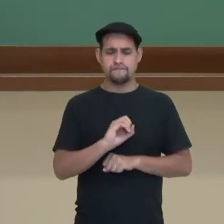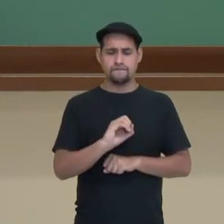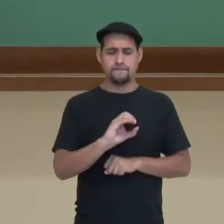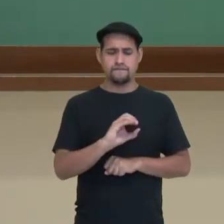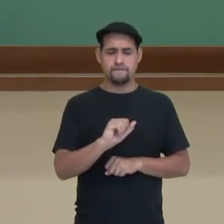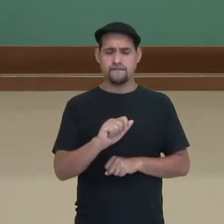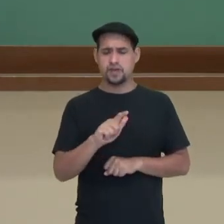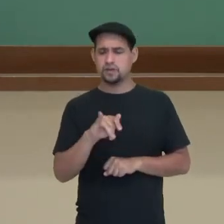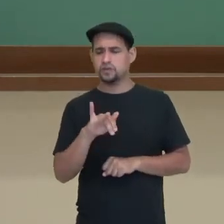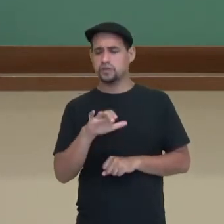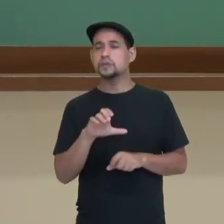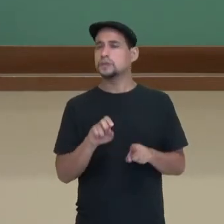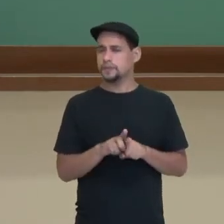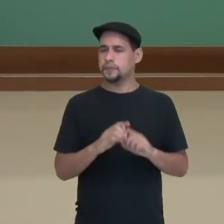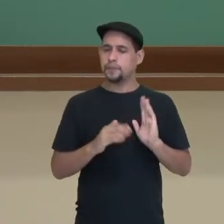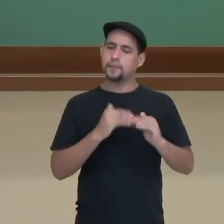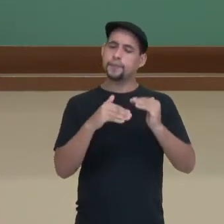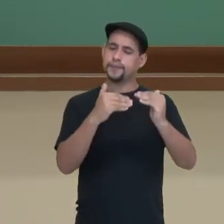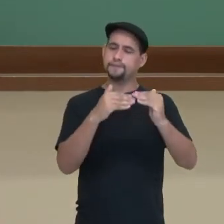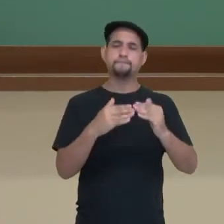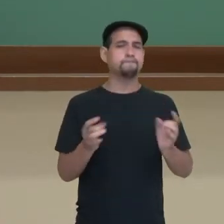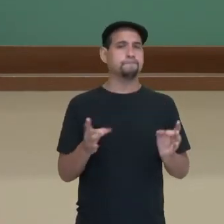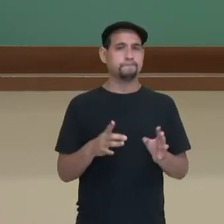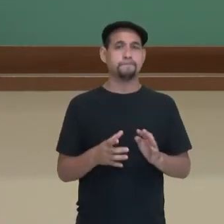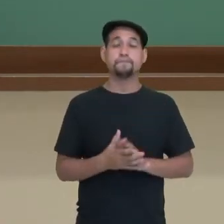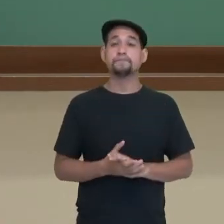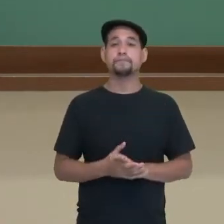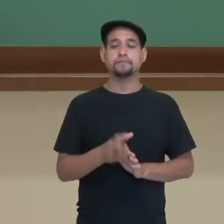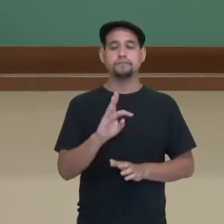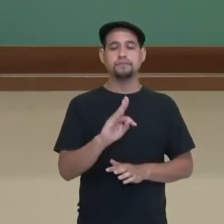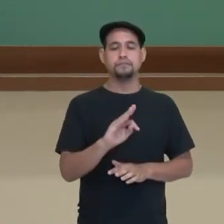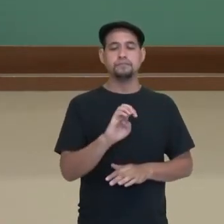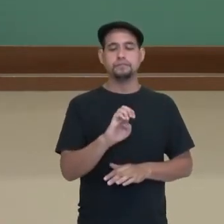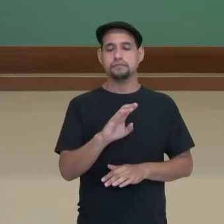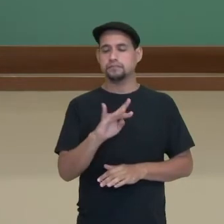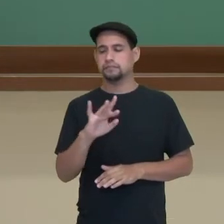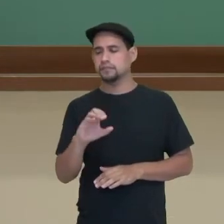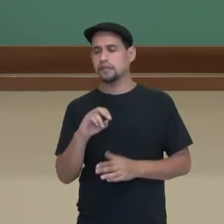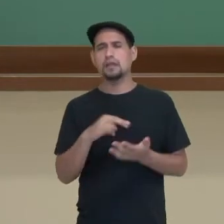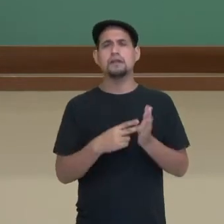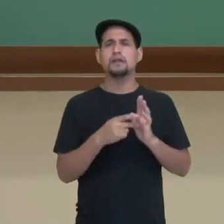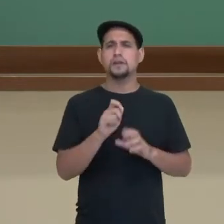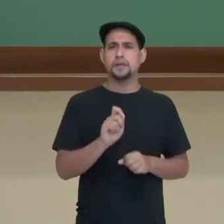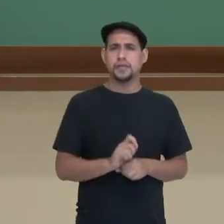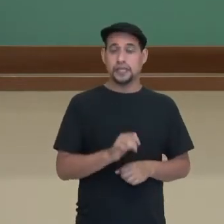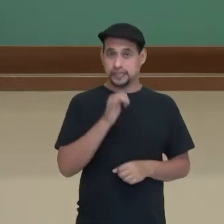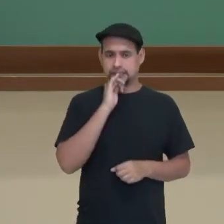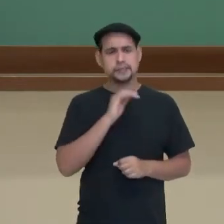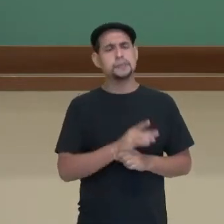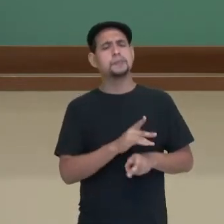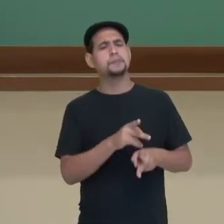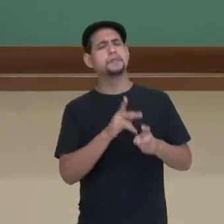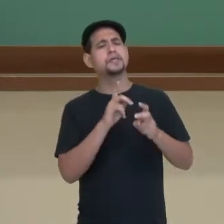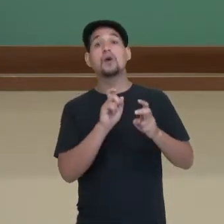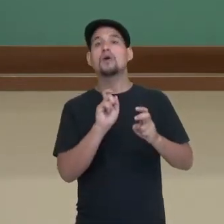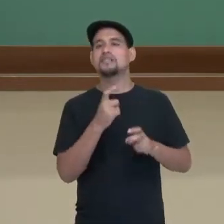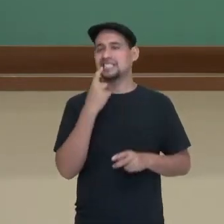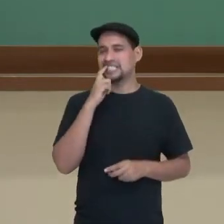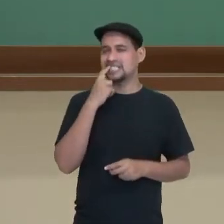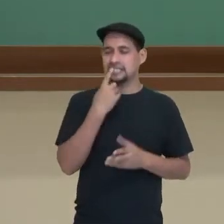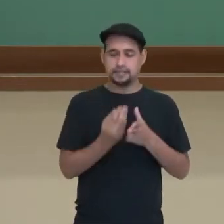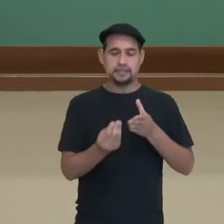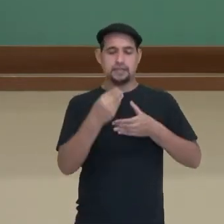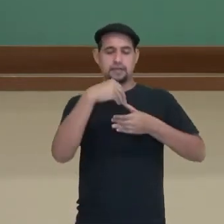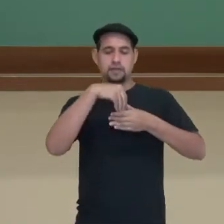o processo da ossificação. O tecido hematopoético é o tecido que é encontrado dentro dos ossos. É